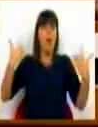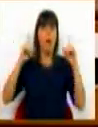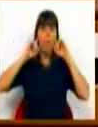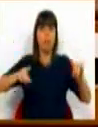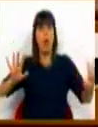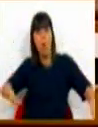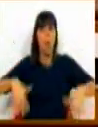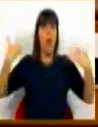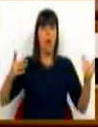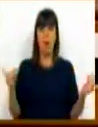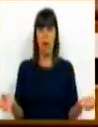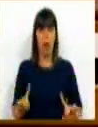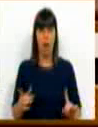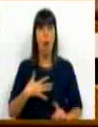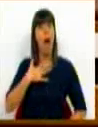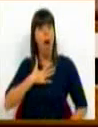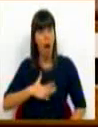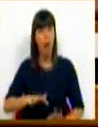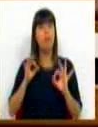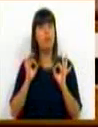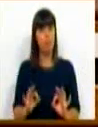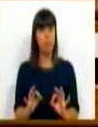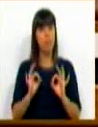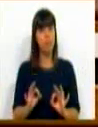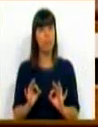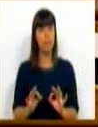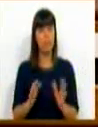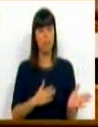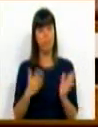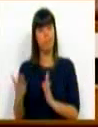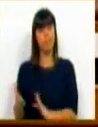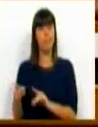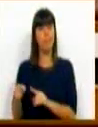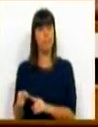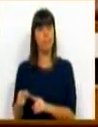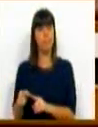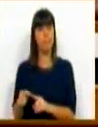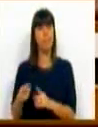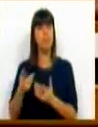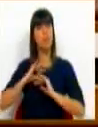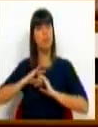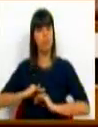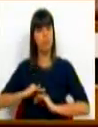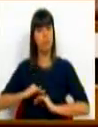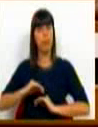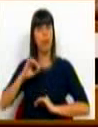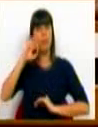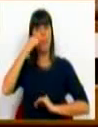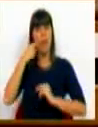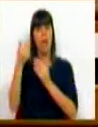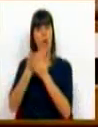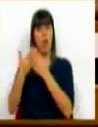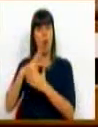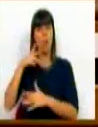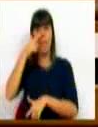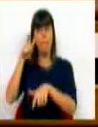custo. O que deseja é que, por um lado, seja aliviado o custo que a economia